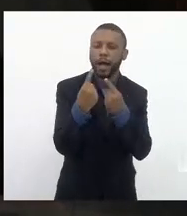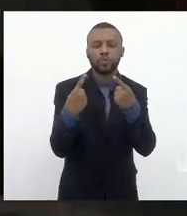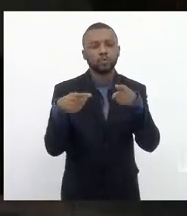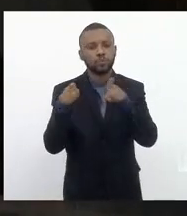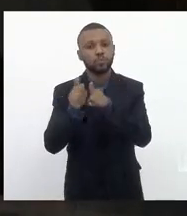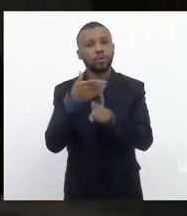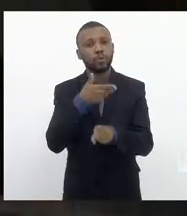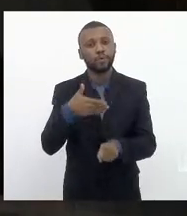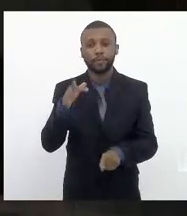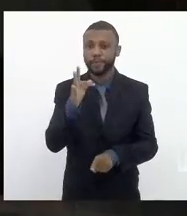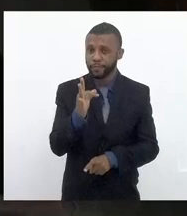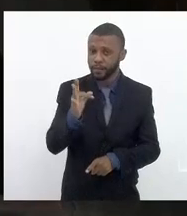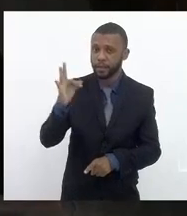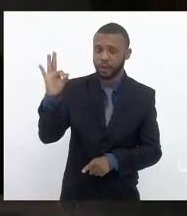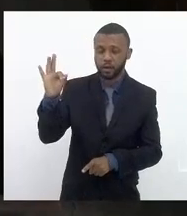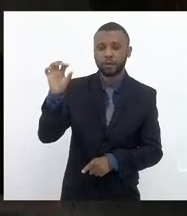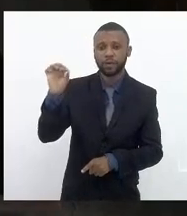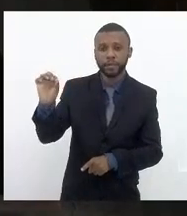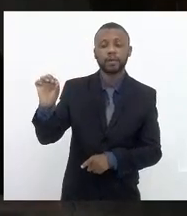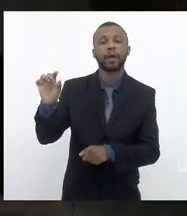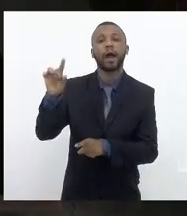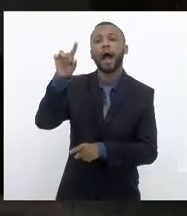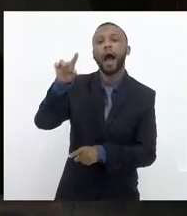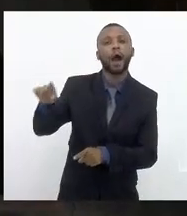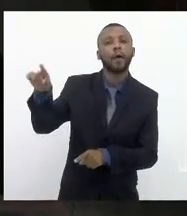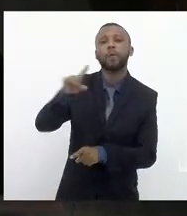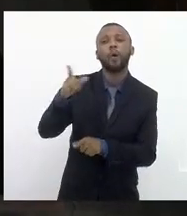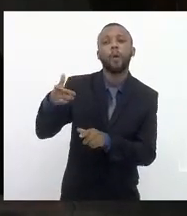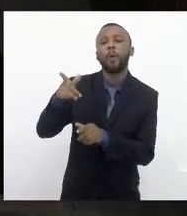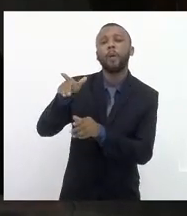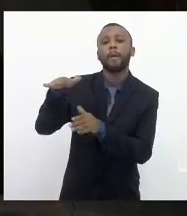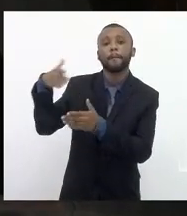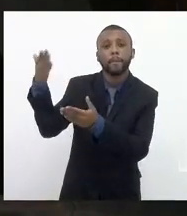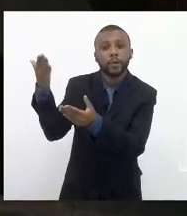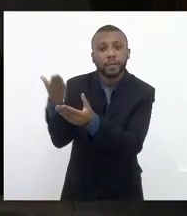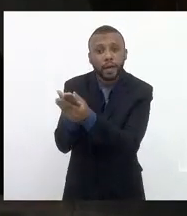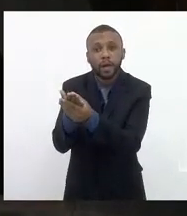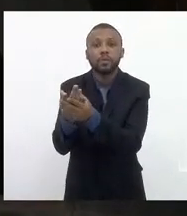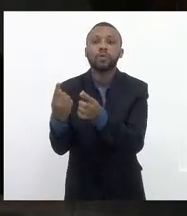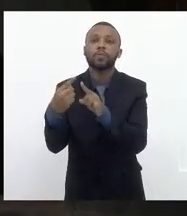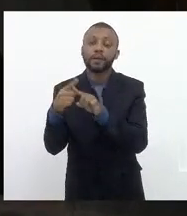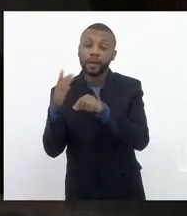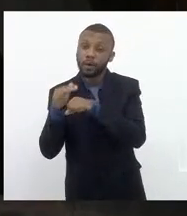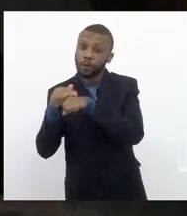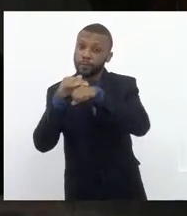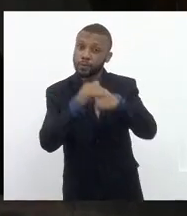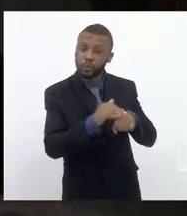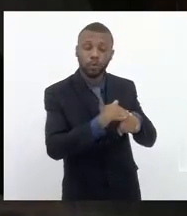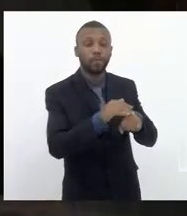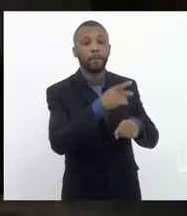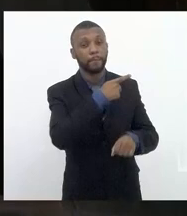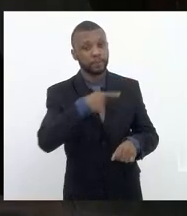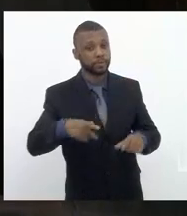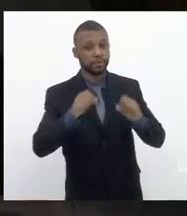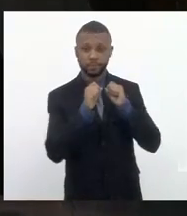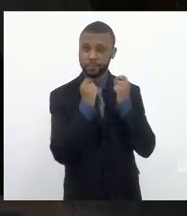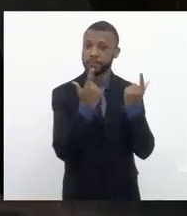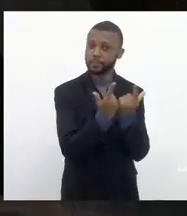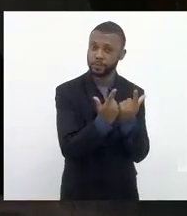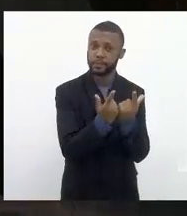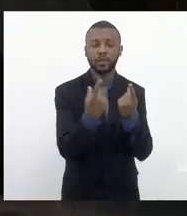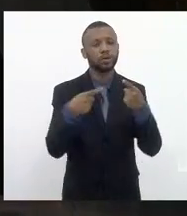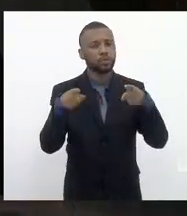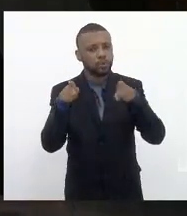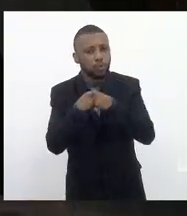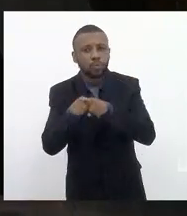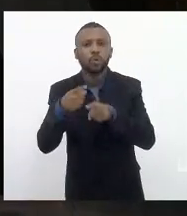federal que estancou o processo o que começou aqui nesta casa com presidente André Ceciliano e juntamente